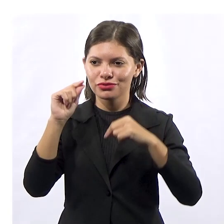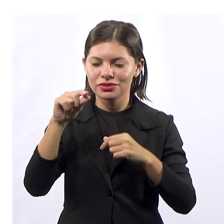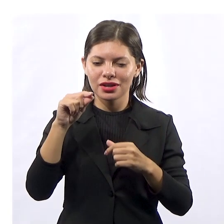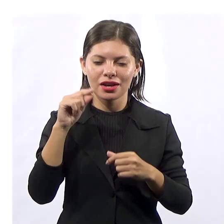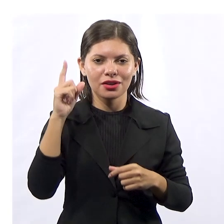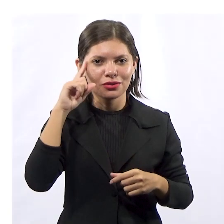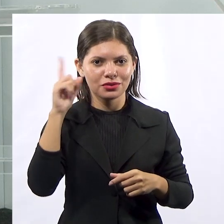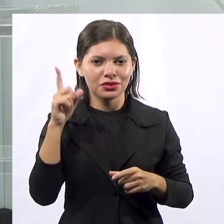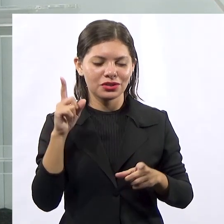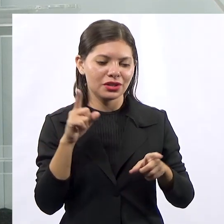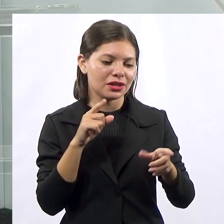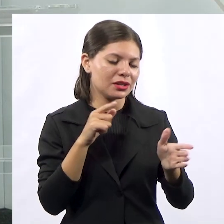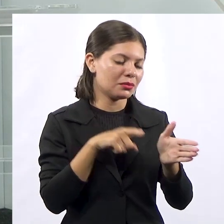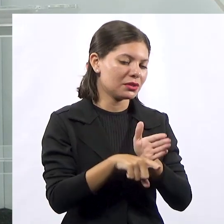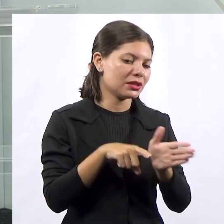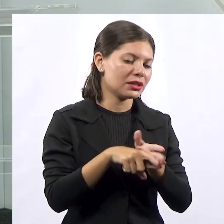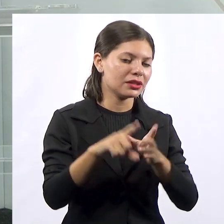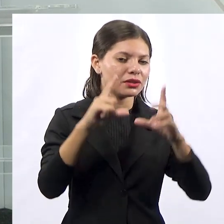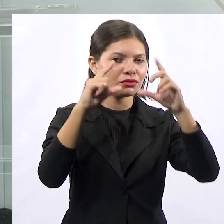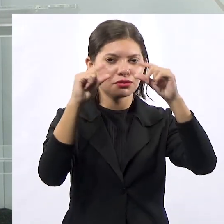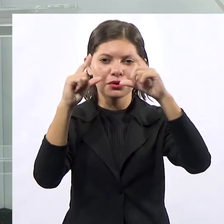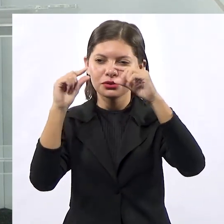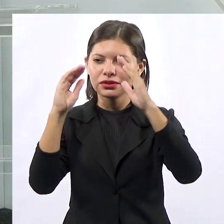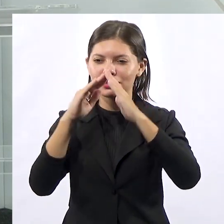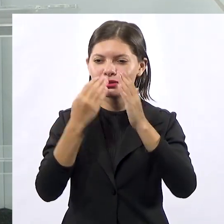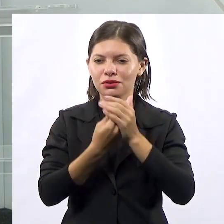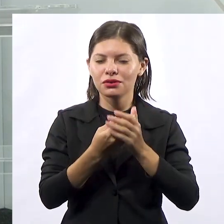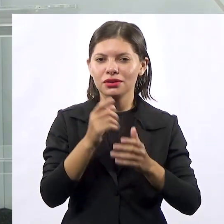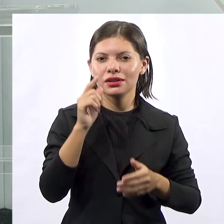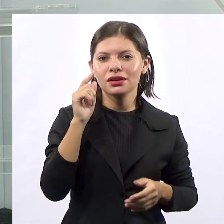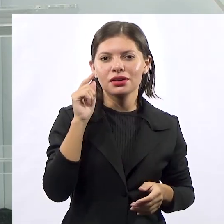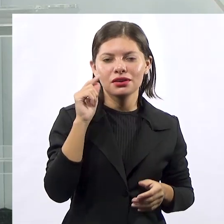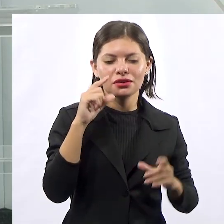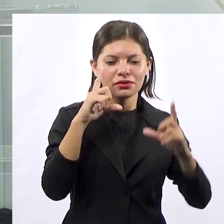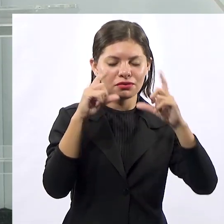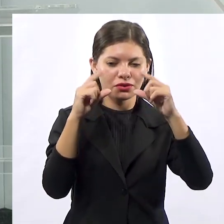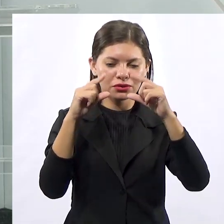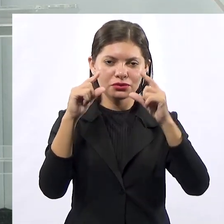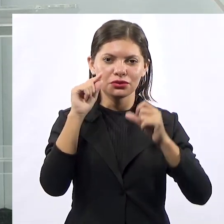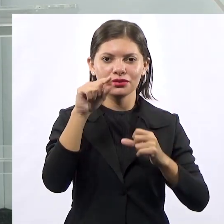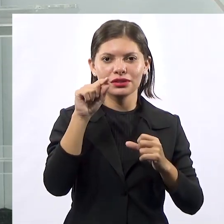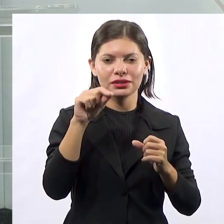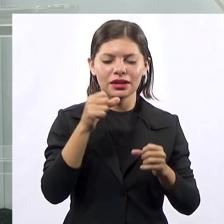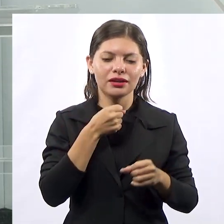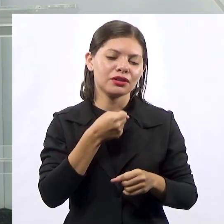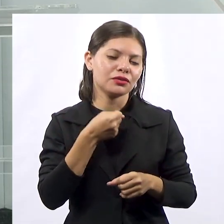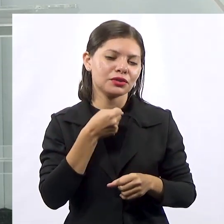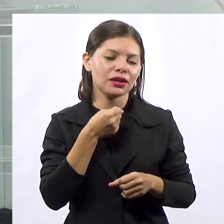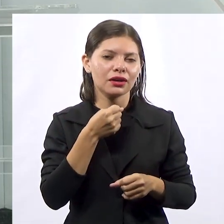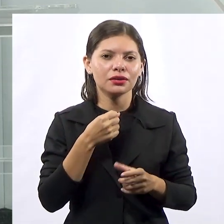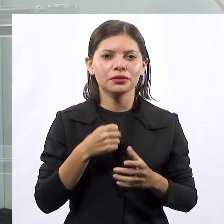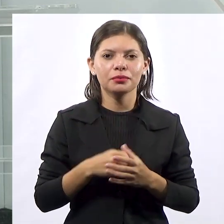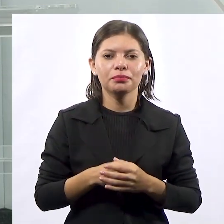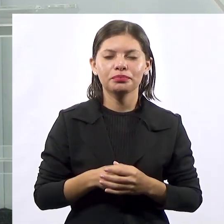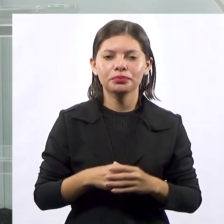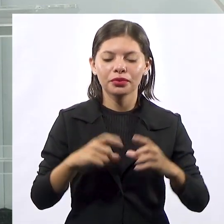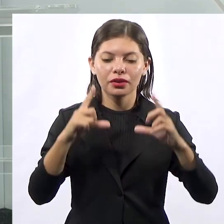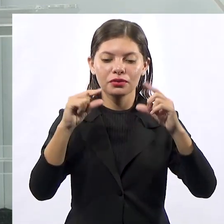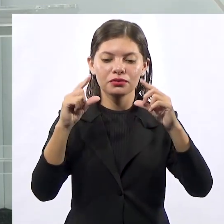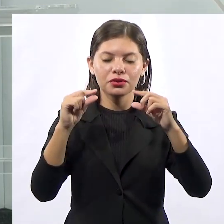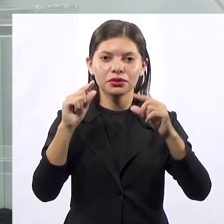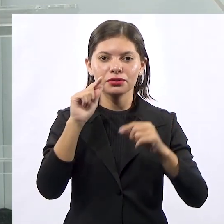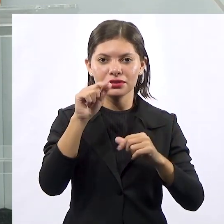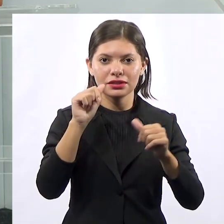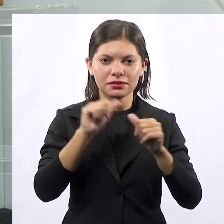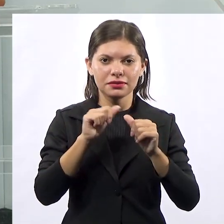pesquisa, realizar fotos, seja foto da escola, foto de você entrevistando. Então, se você veja que a foto foi feita por